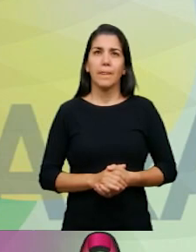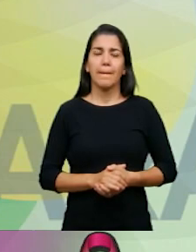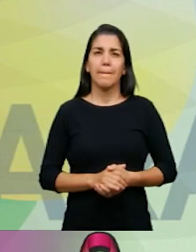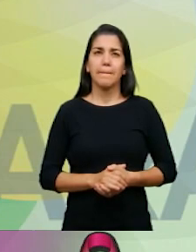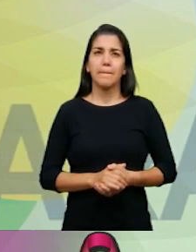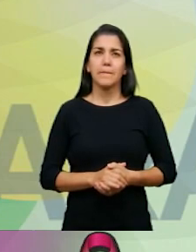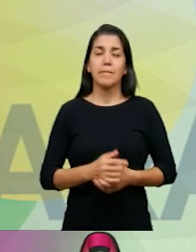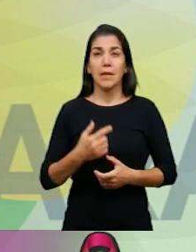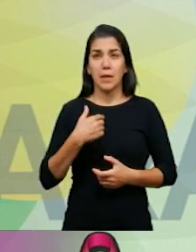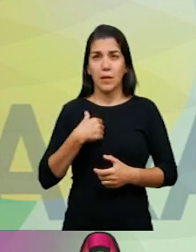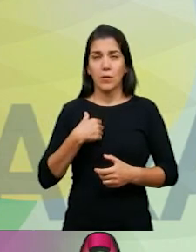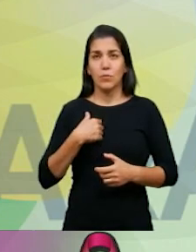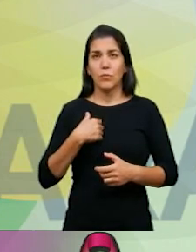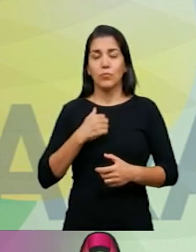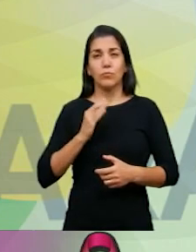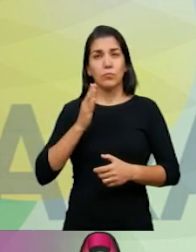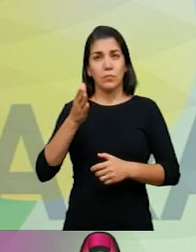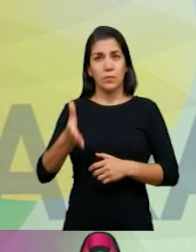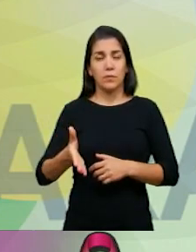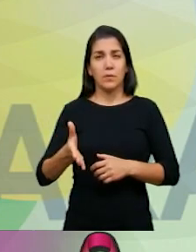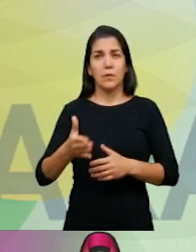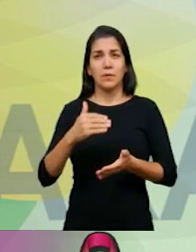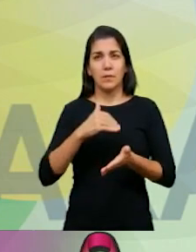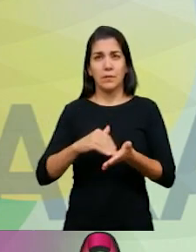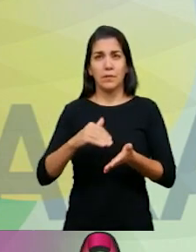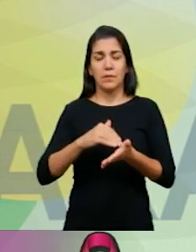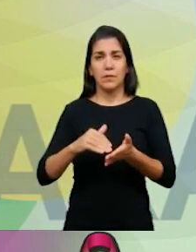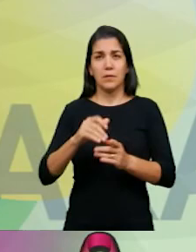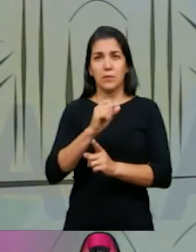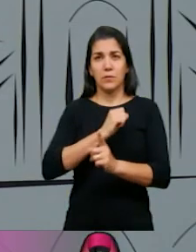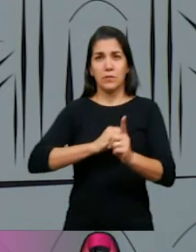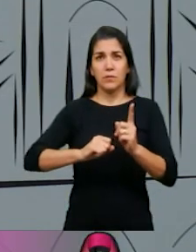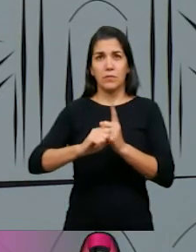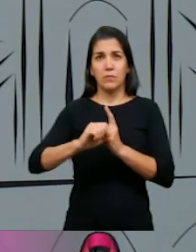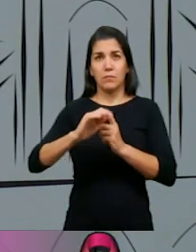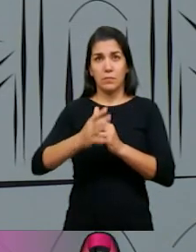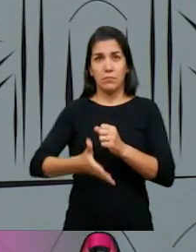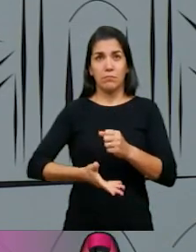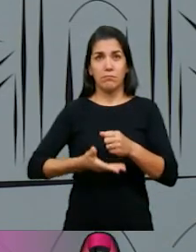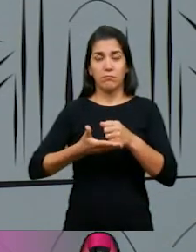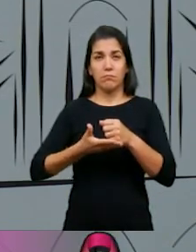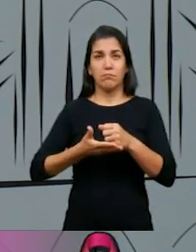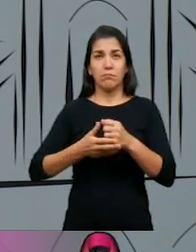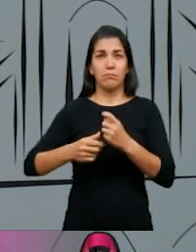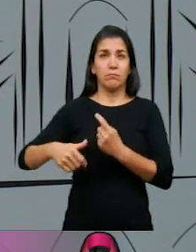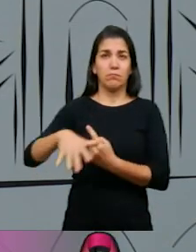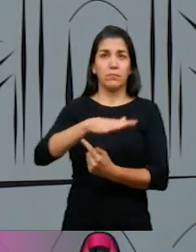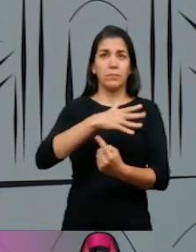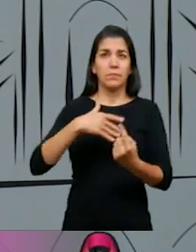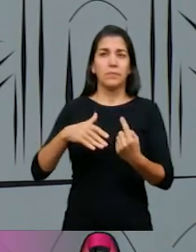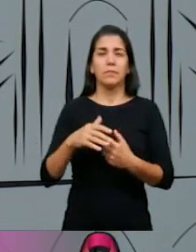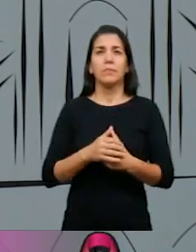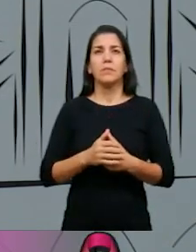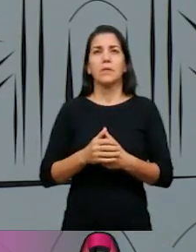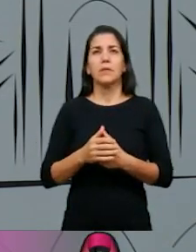Secretaria de Desenvolvimento e Meio Ambiente, inclusive, doutor Jaime, falei sobre a questão da comissão na qual eu, o senhor